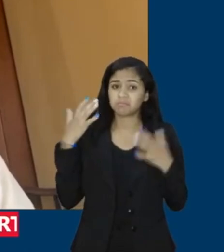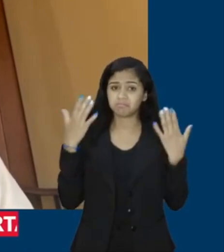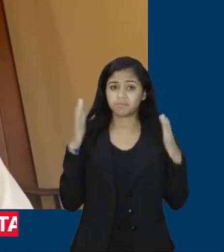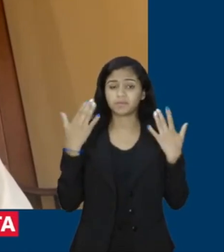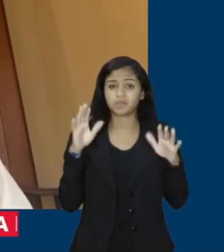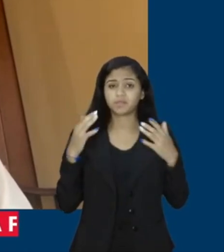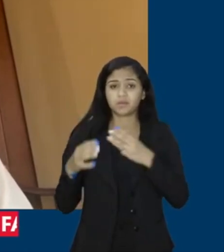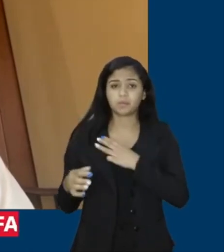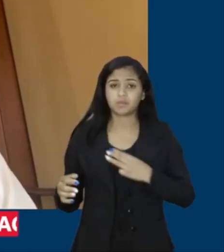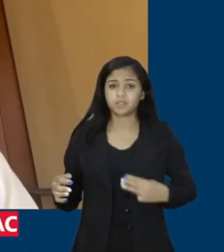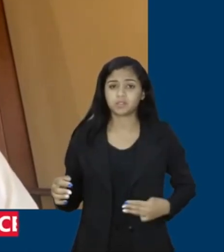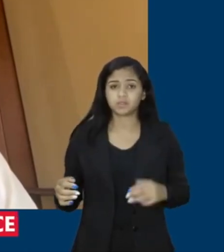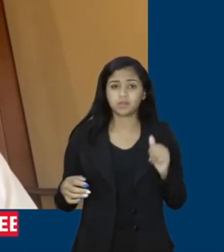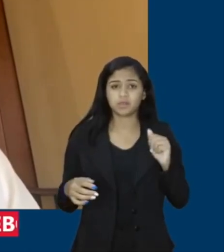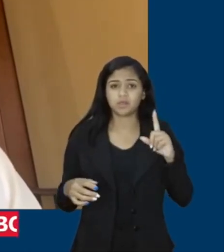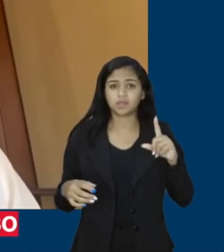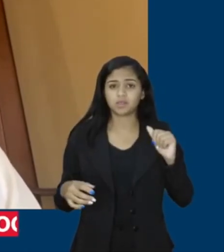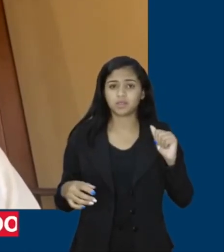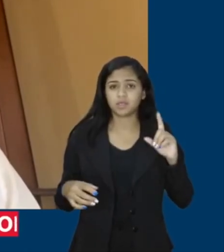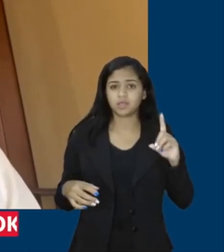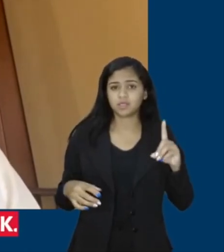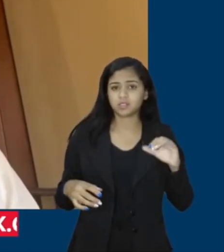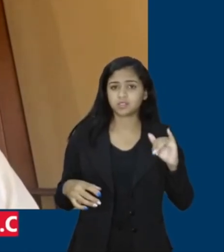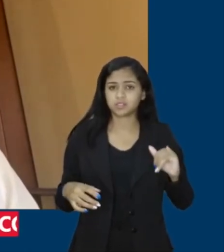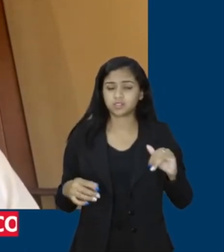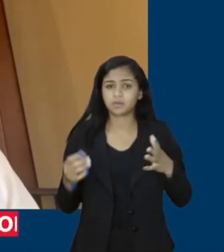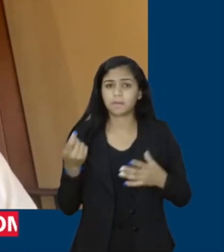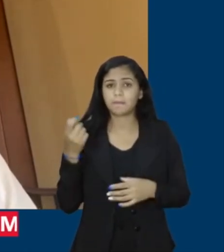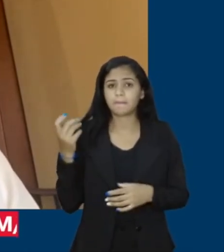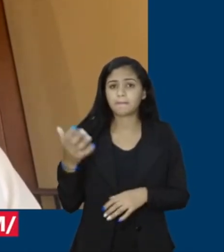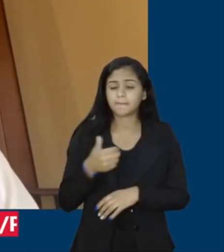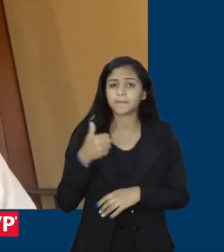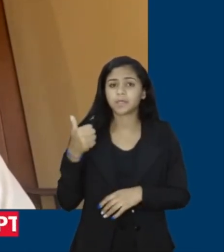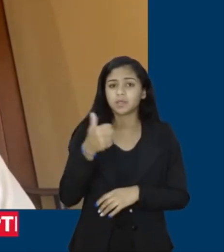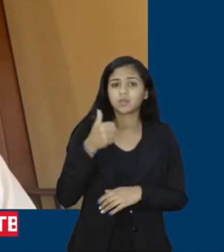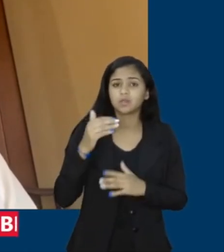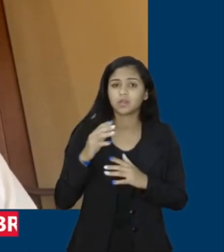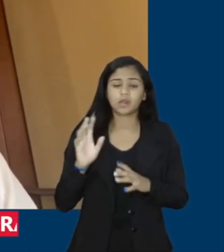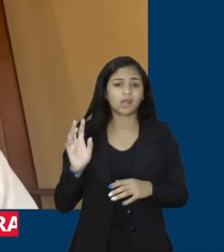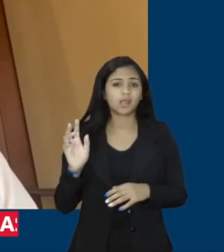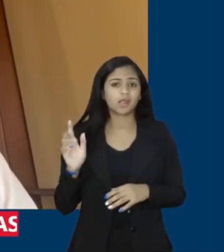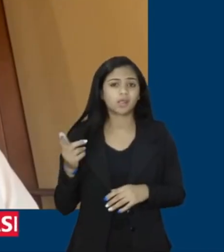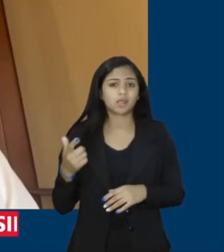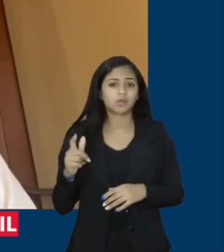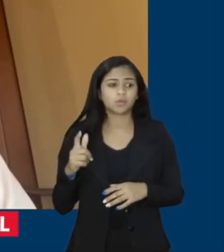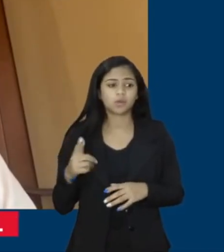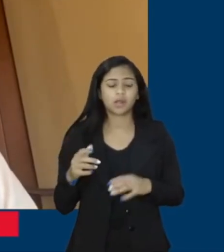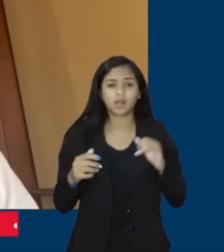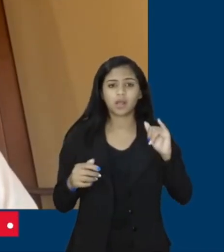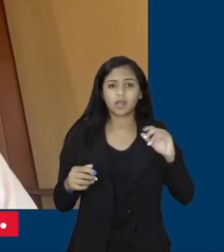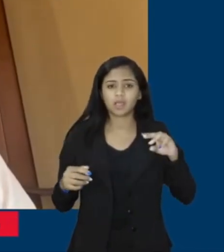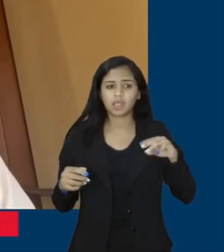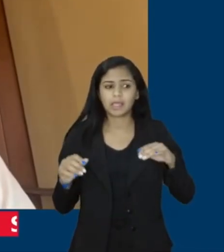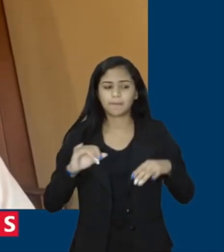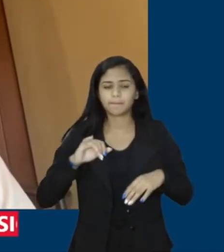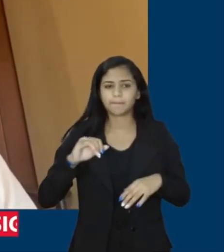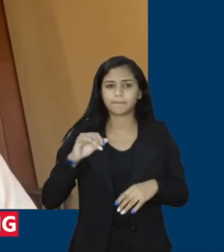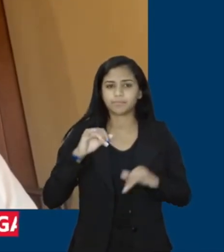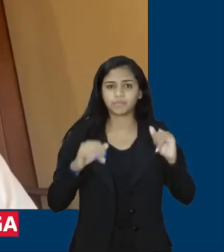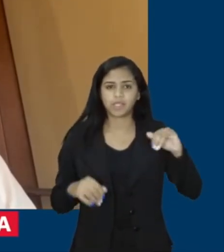o ministro Haddad, né, melhorar a arrecadação sem aumentar impostos, combatendo a sonegação,